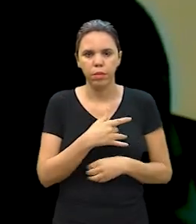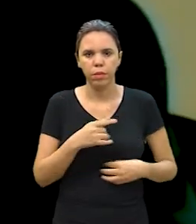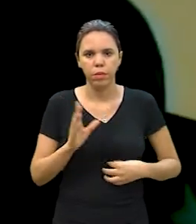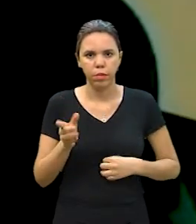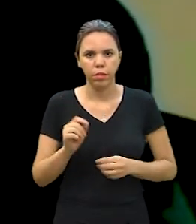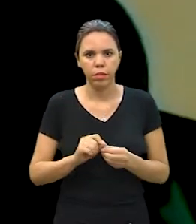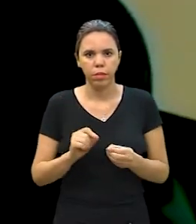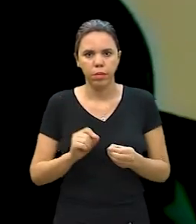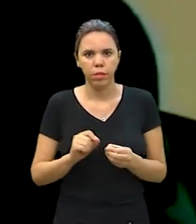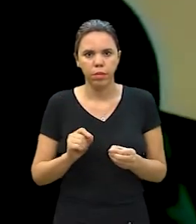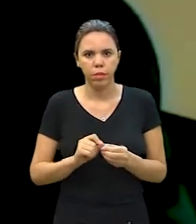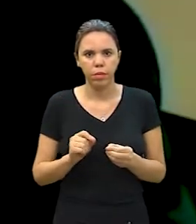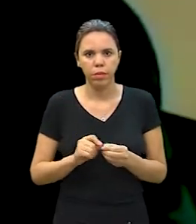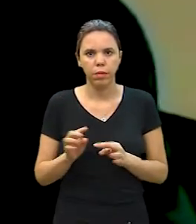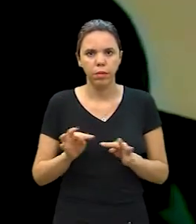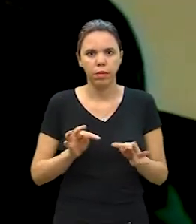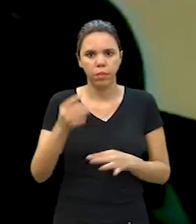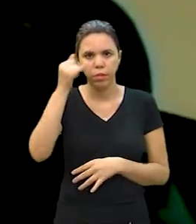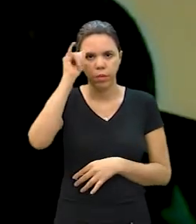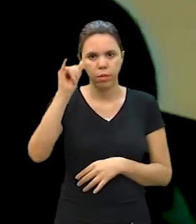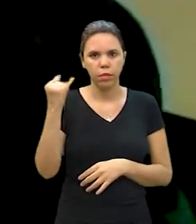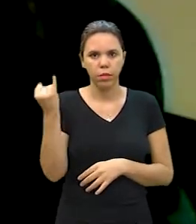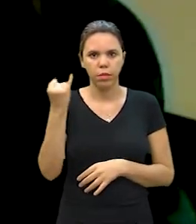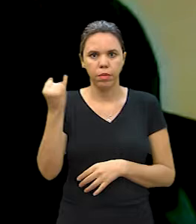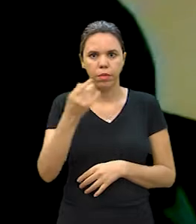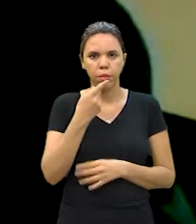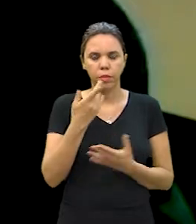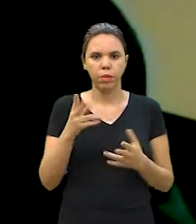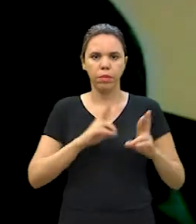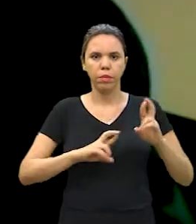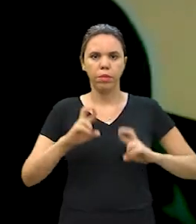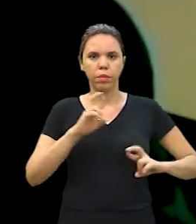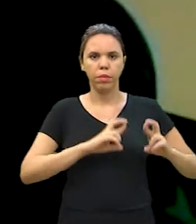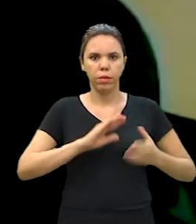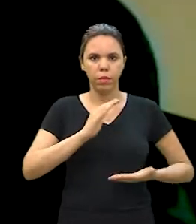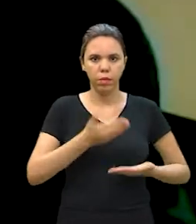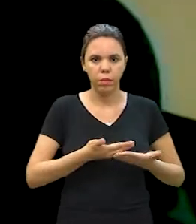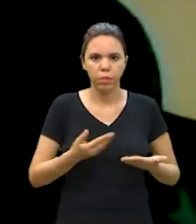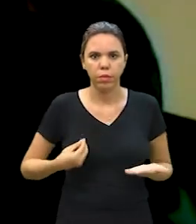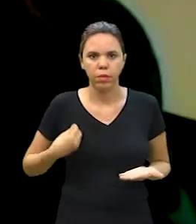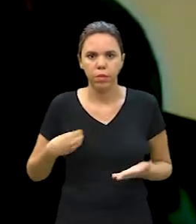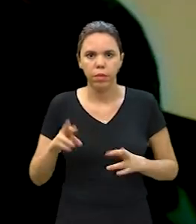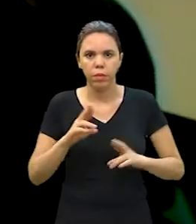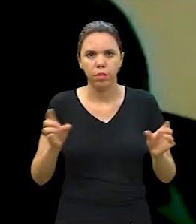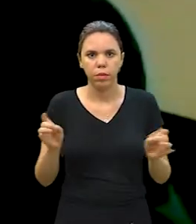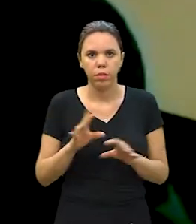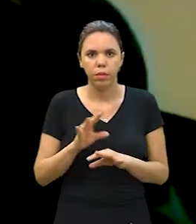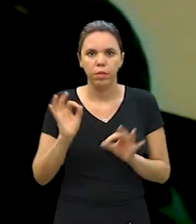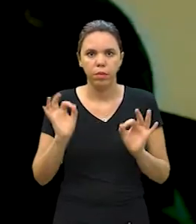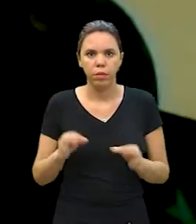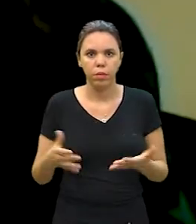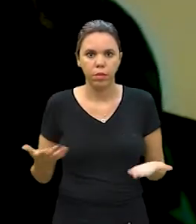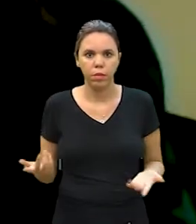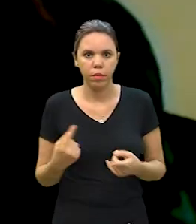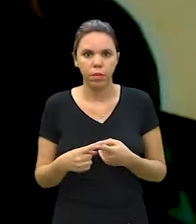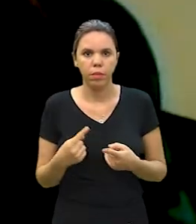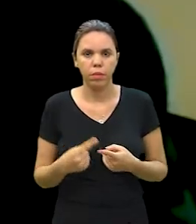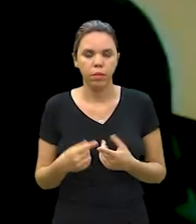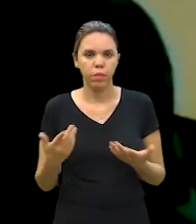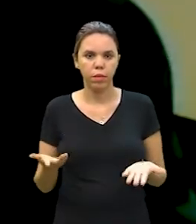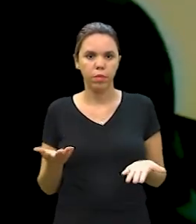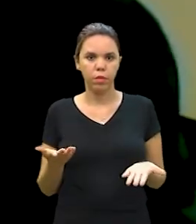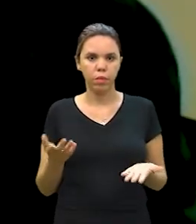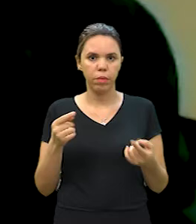o que eles já fazem, de prevenir, falar da importância de fazer os exames, de estar com os exames em dia,